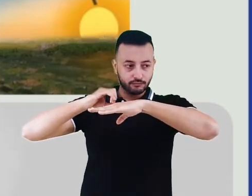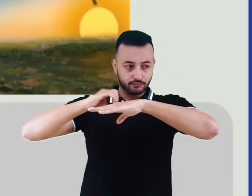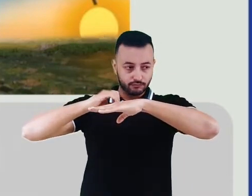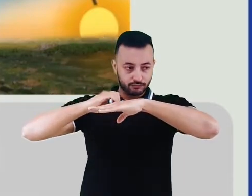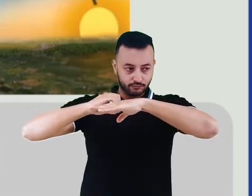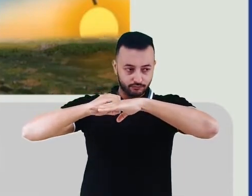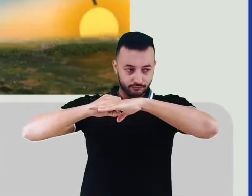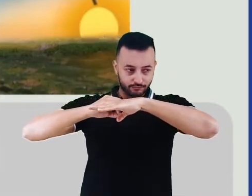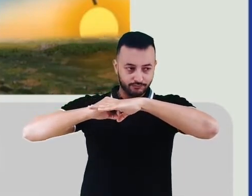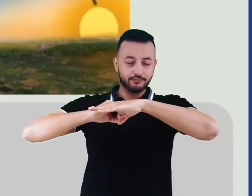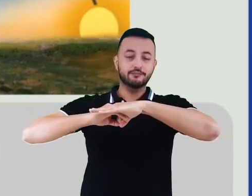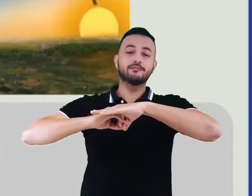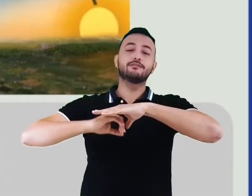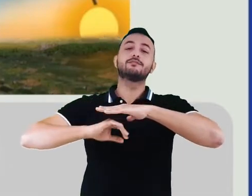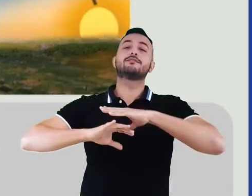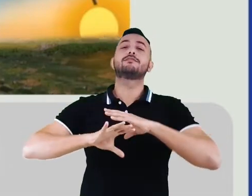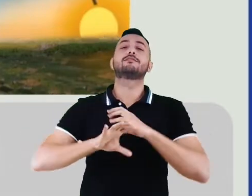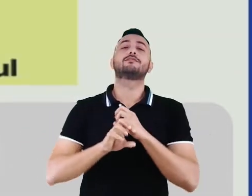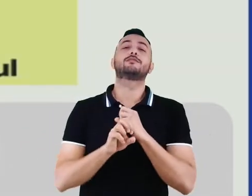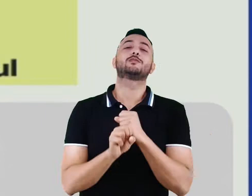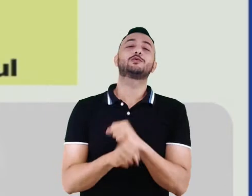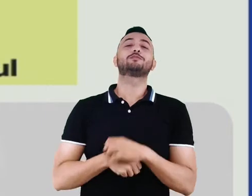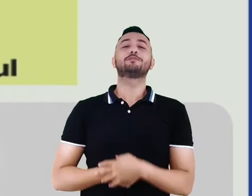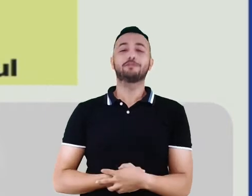no horizonte da Terra.